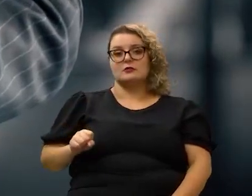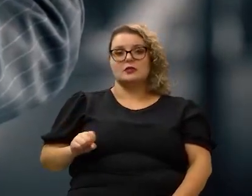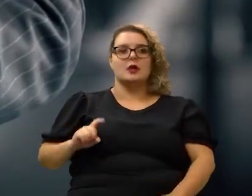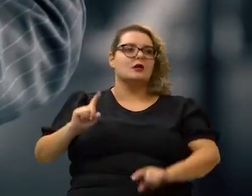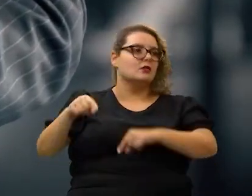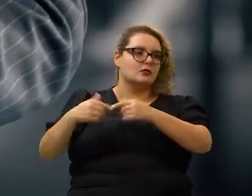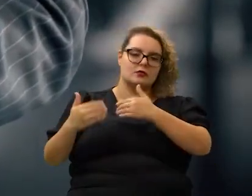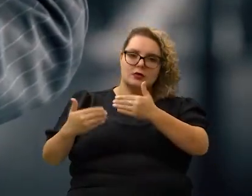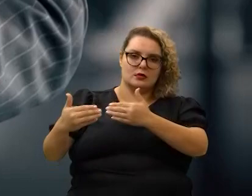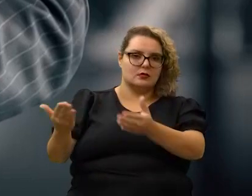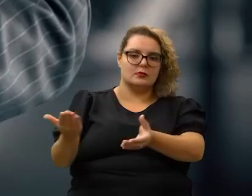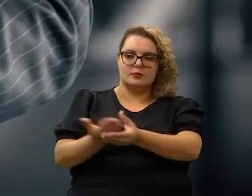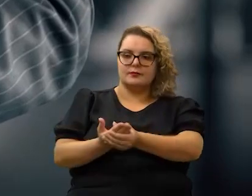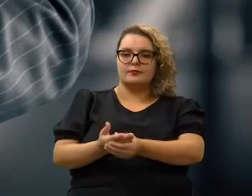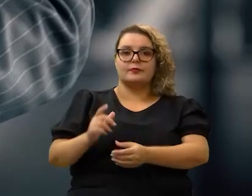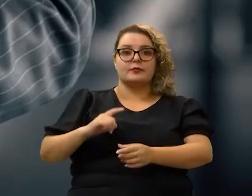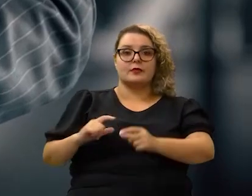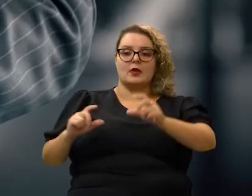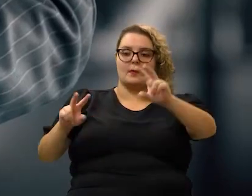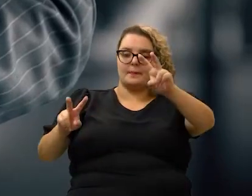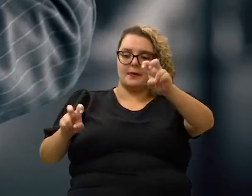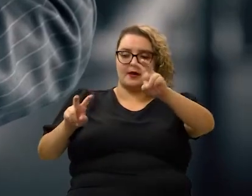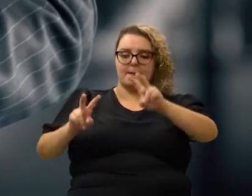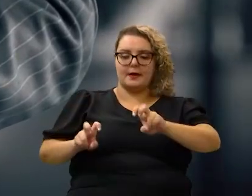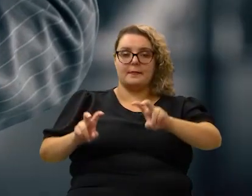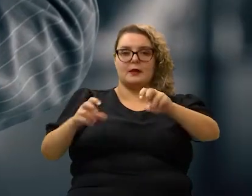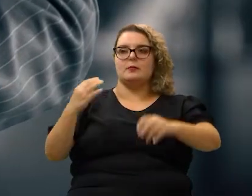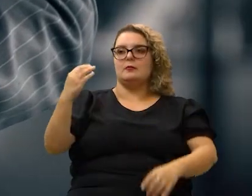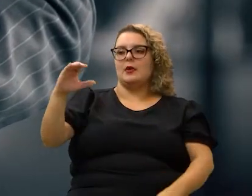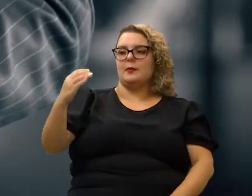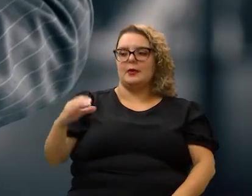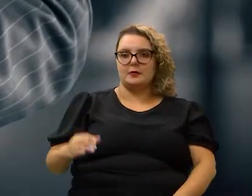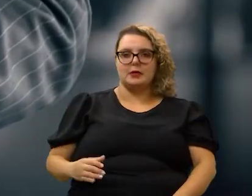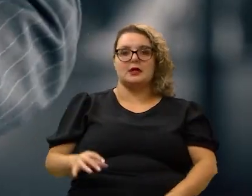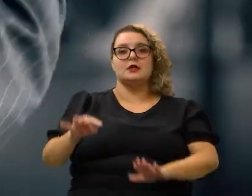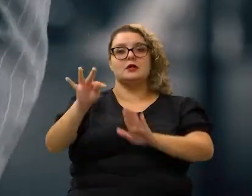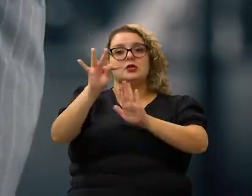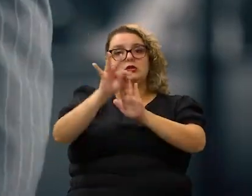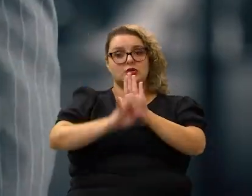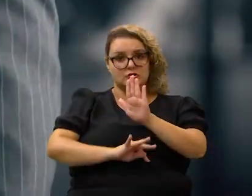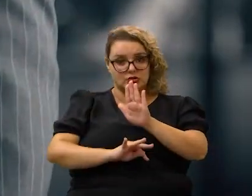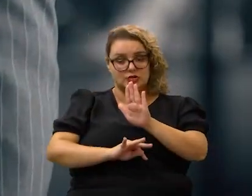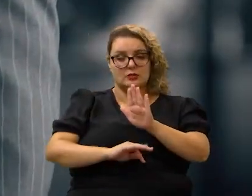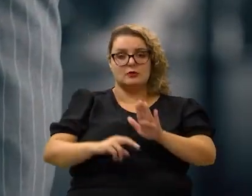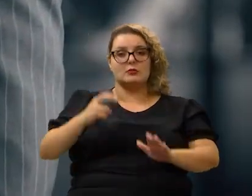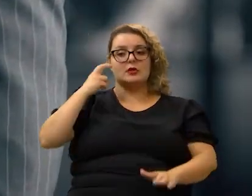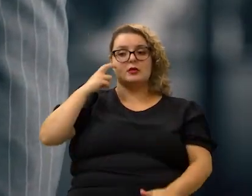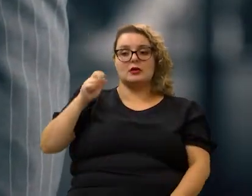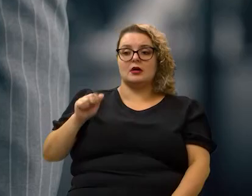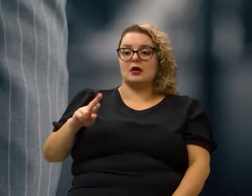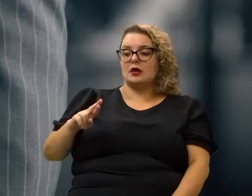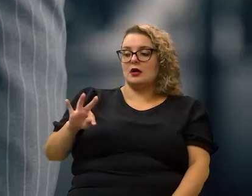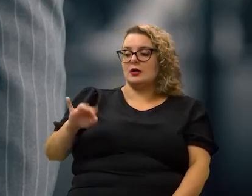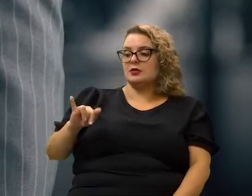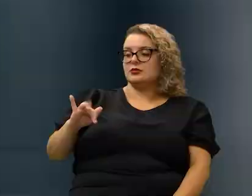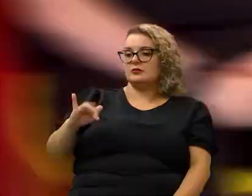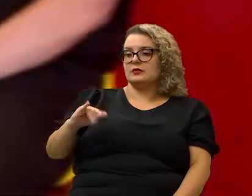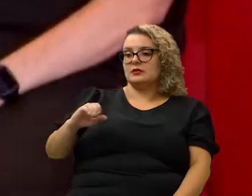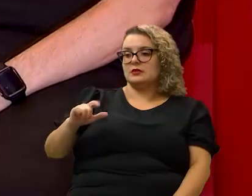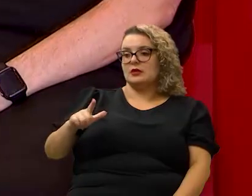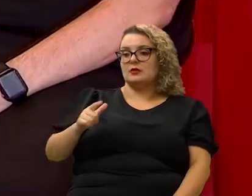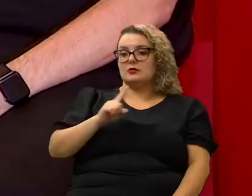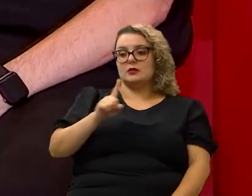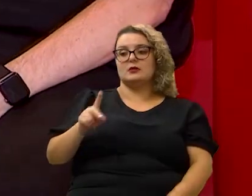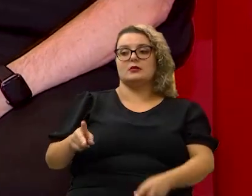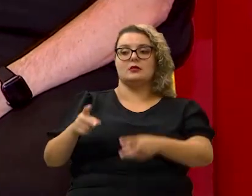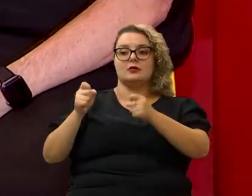de matérias do New York Times que foram postas em textos pela inteligência artificial sem reconhecer a